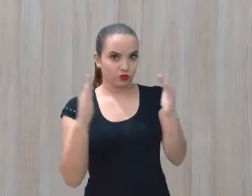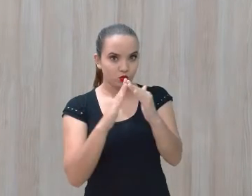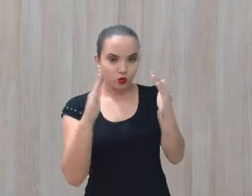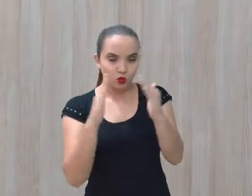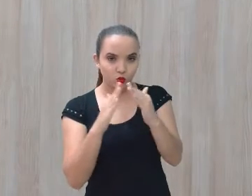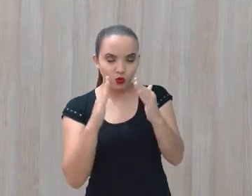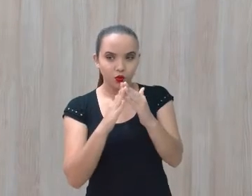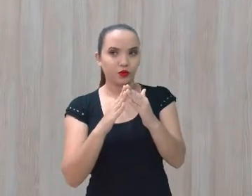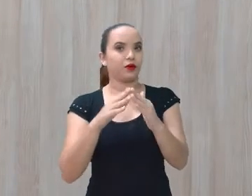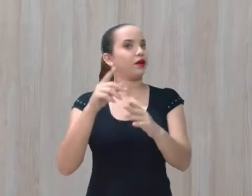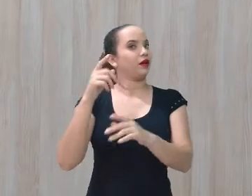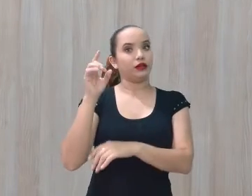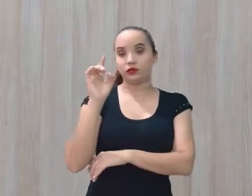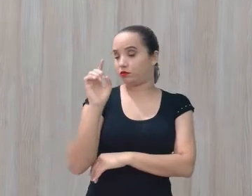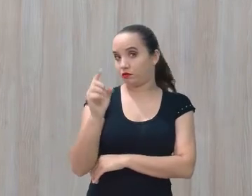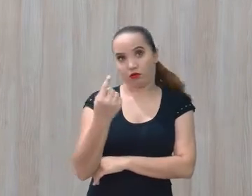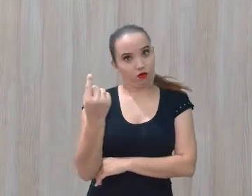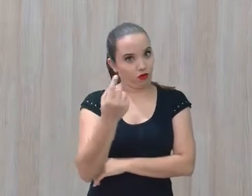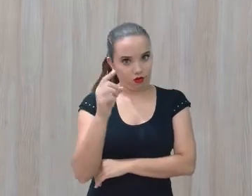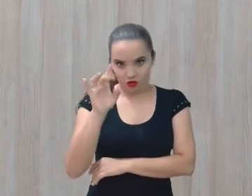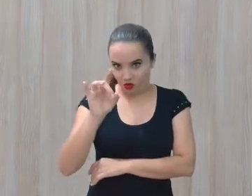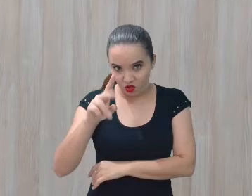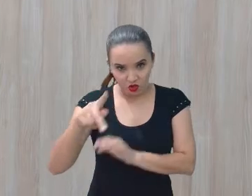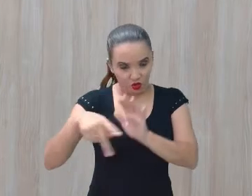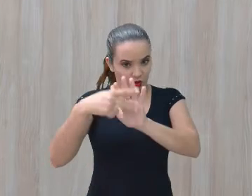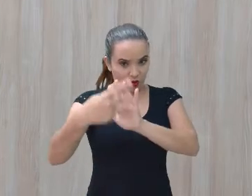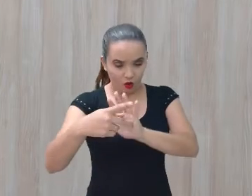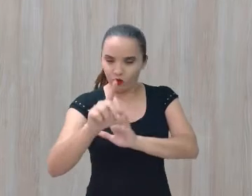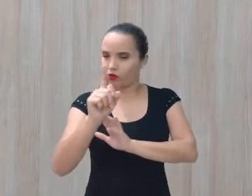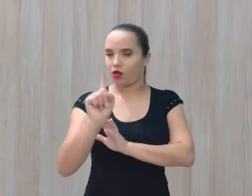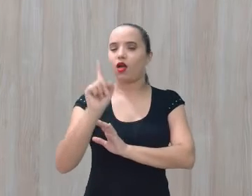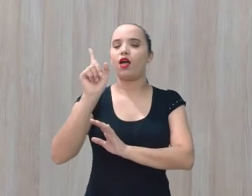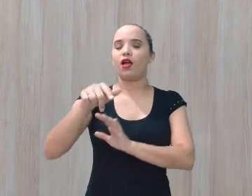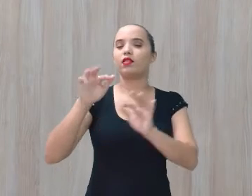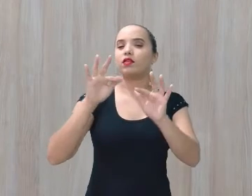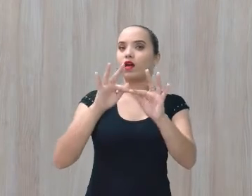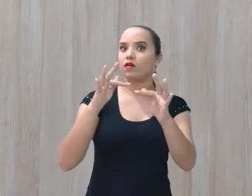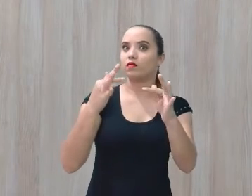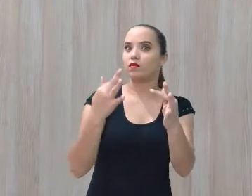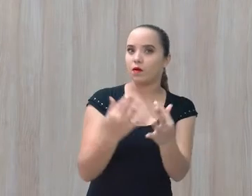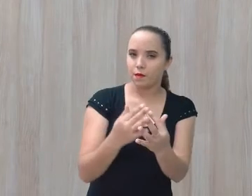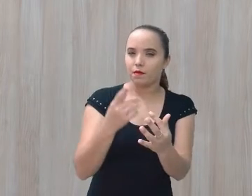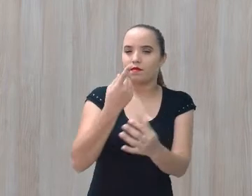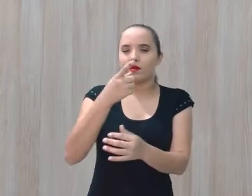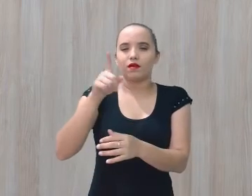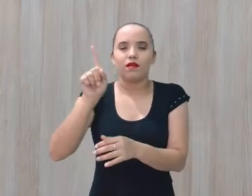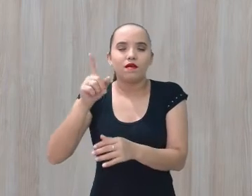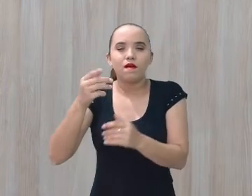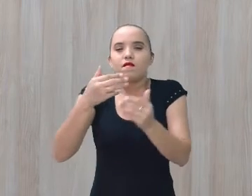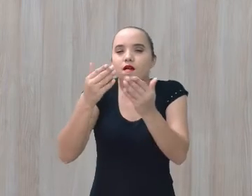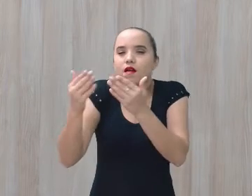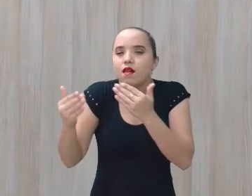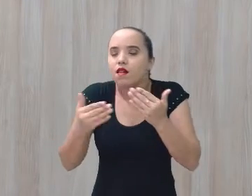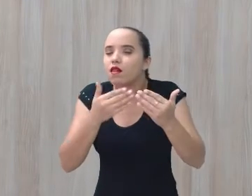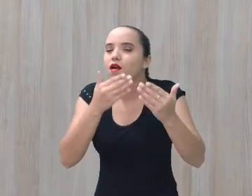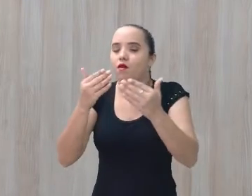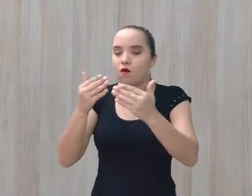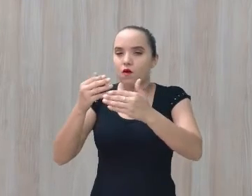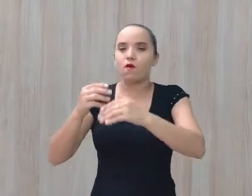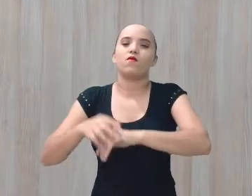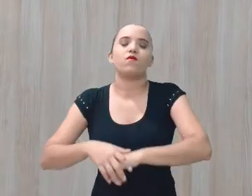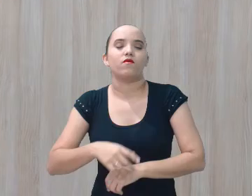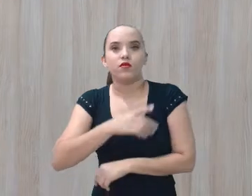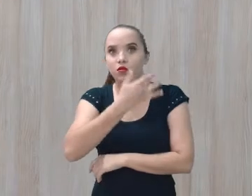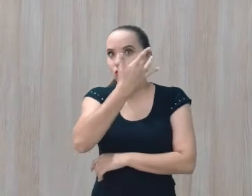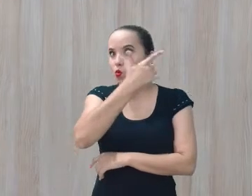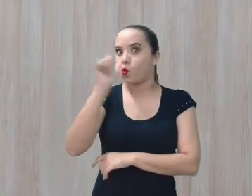que a TV não é só sua, é de toda a família. Fala aí educadamente com alguém que está assistindo. De